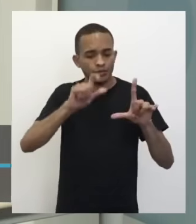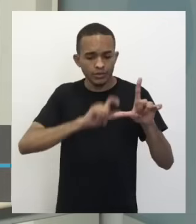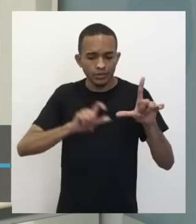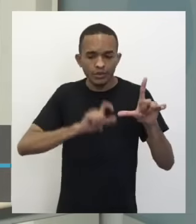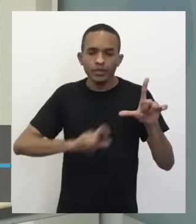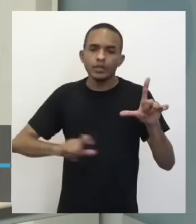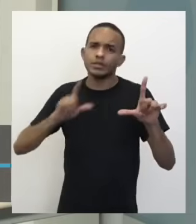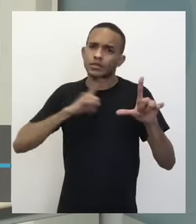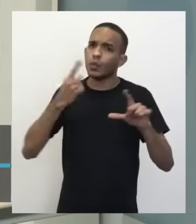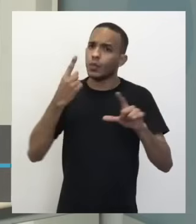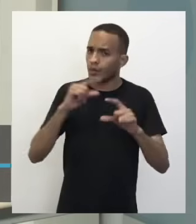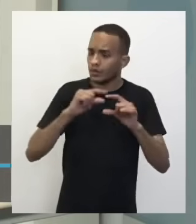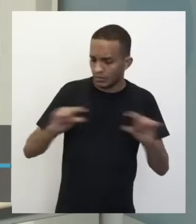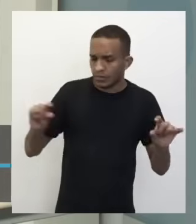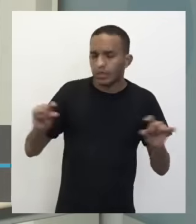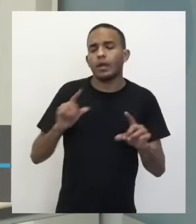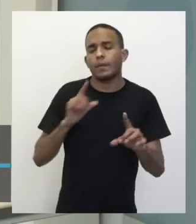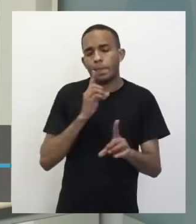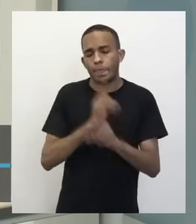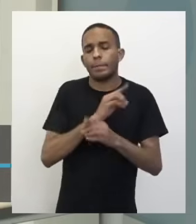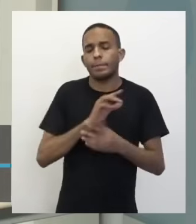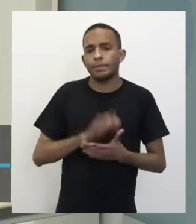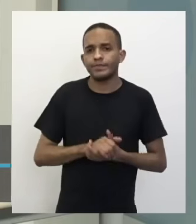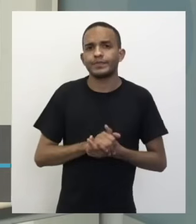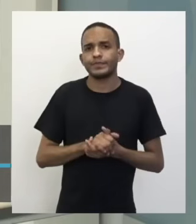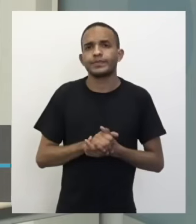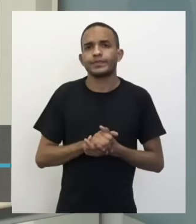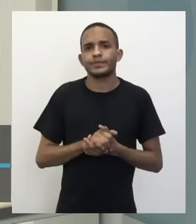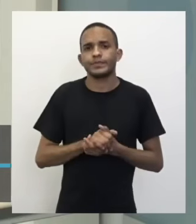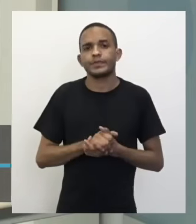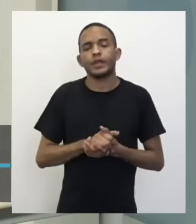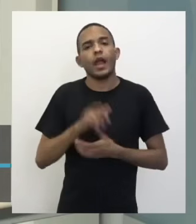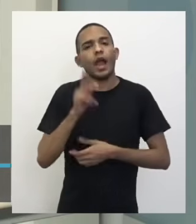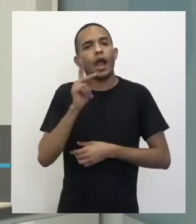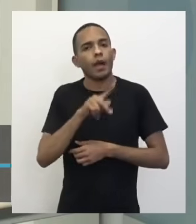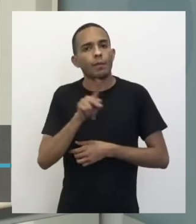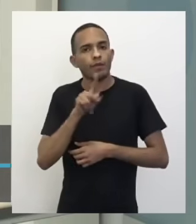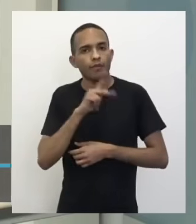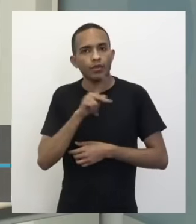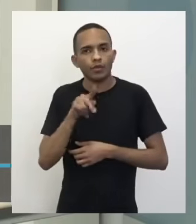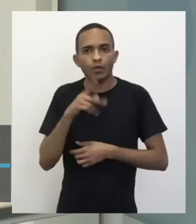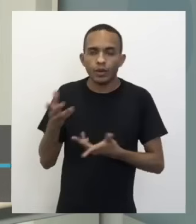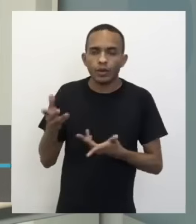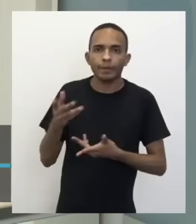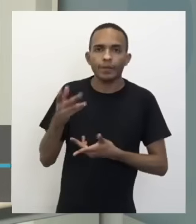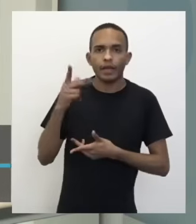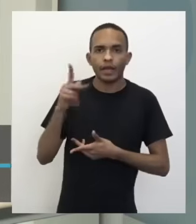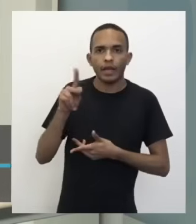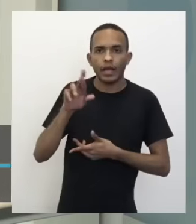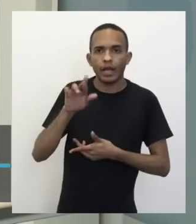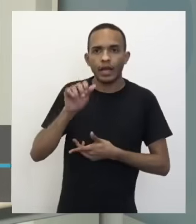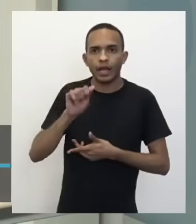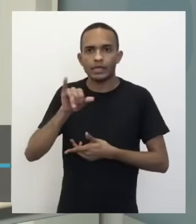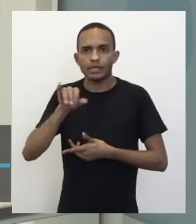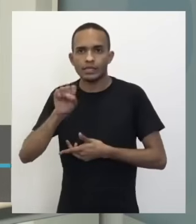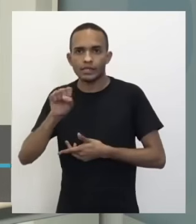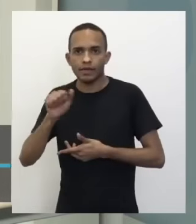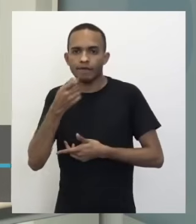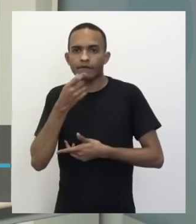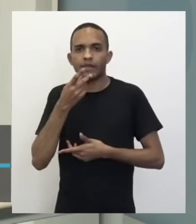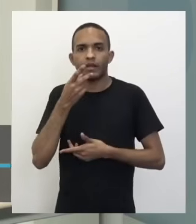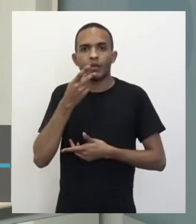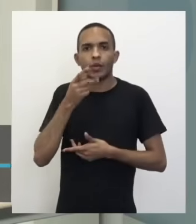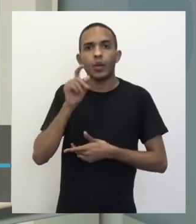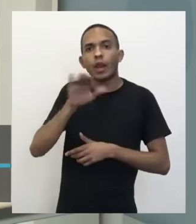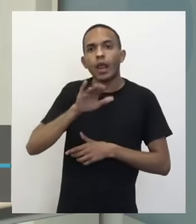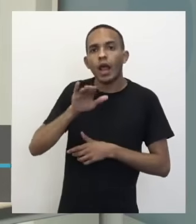vem uma tirinha lá, né? Sim. O que mais? A professora, a Raíssa, fala, eu leio tirinhas no